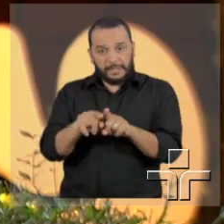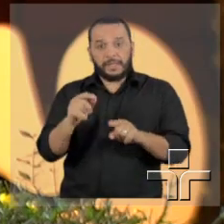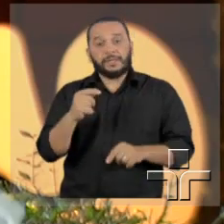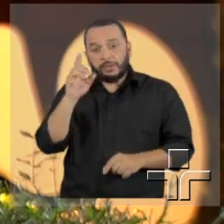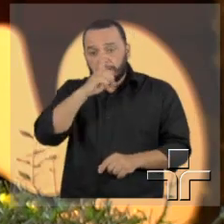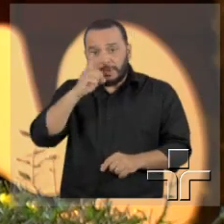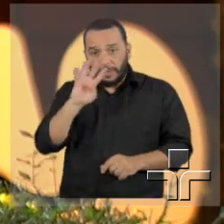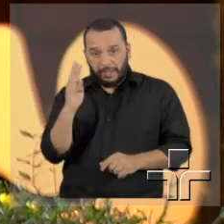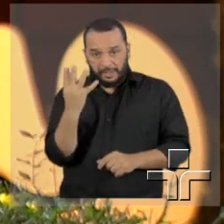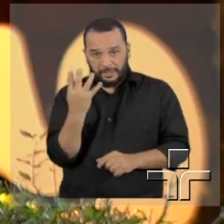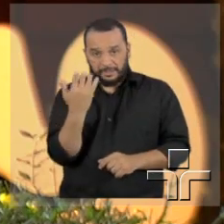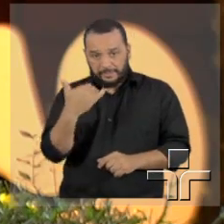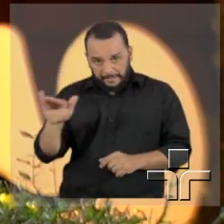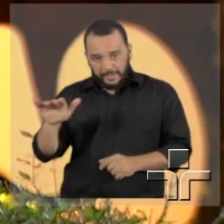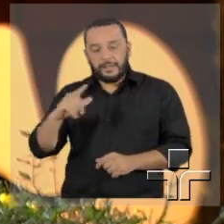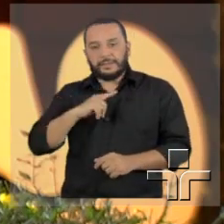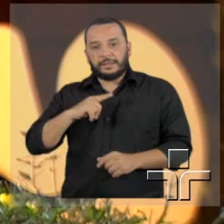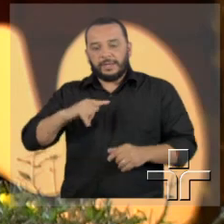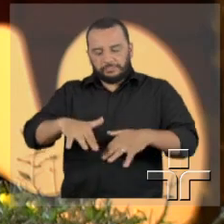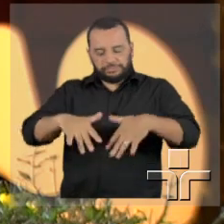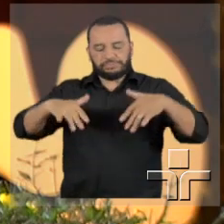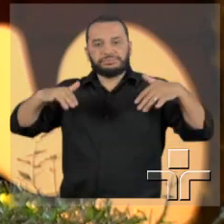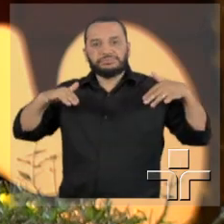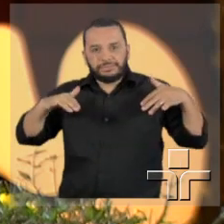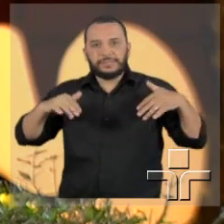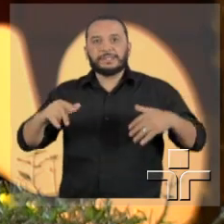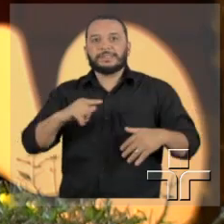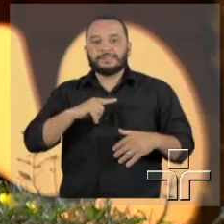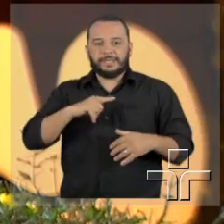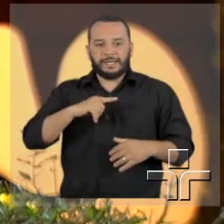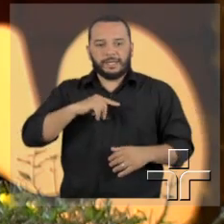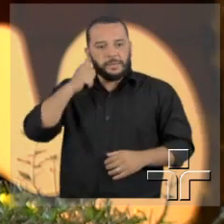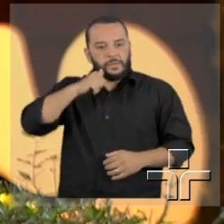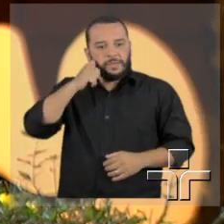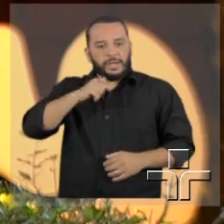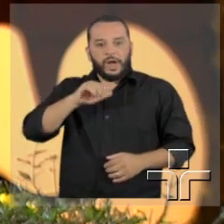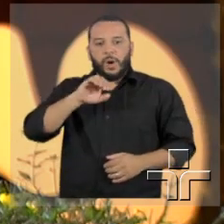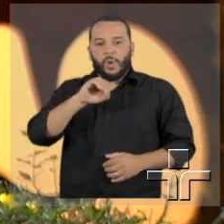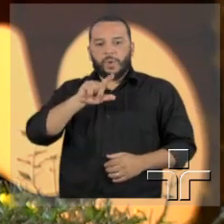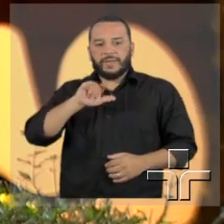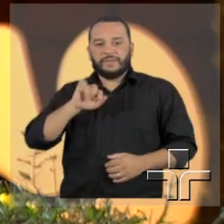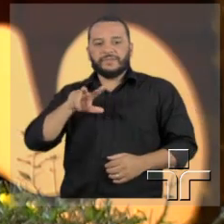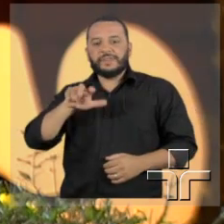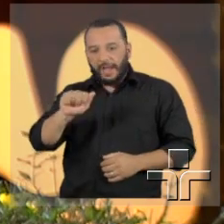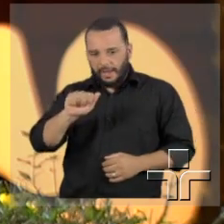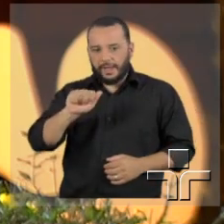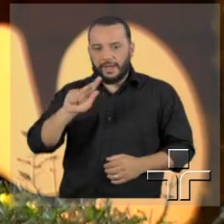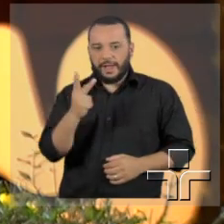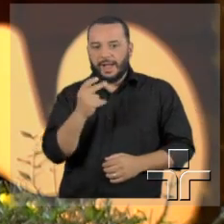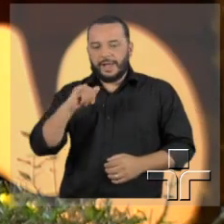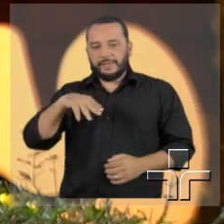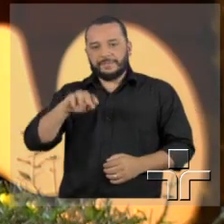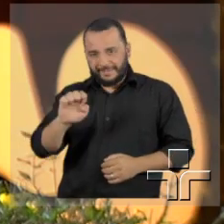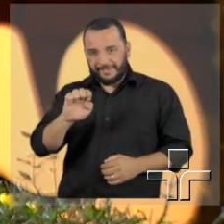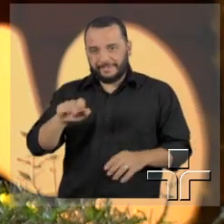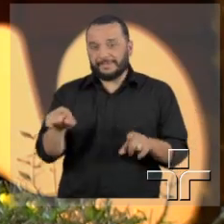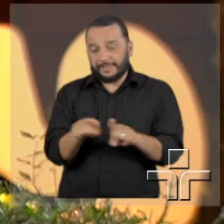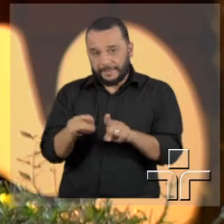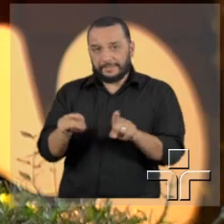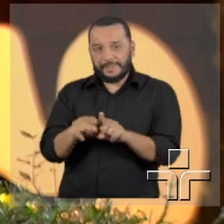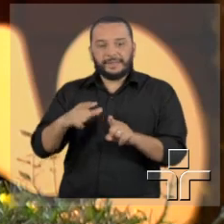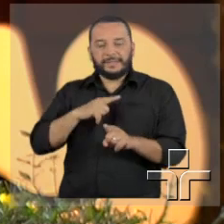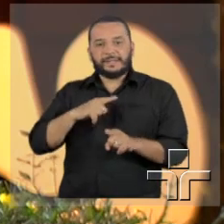estará aqui no palco do auditório Cláudio Santoro com a solista Olivia Raime. E para quem preferir, há também a programação da